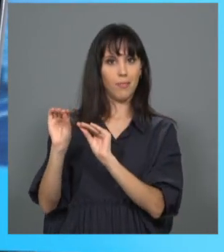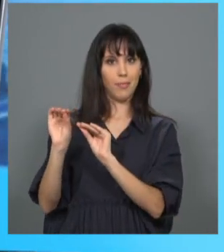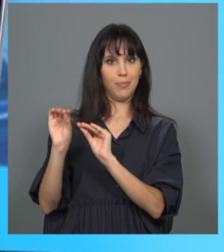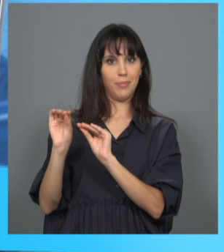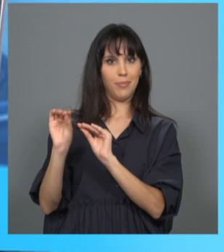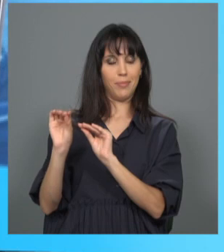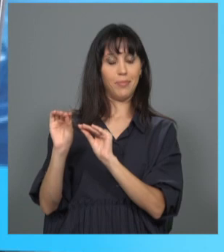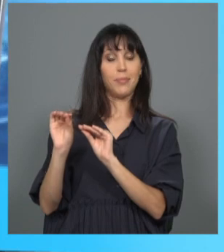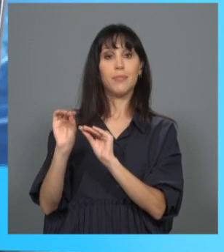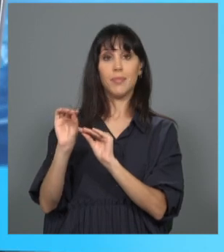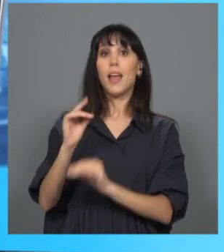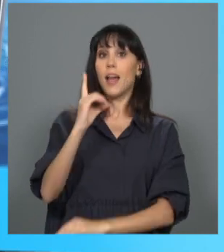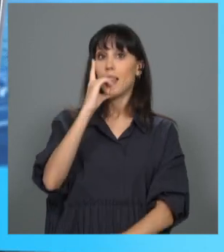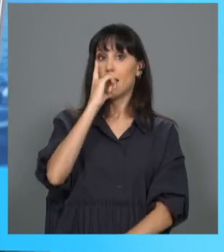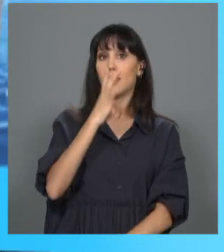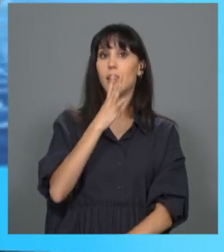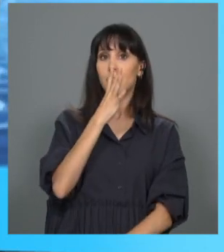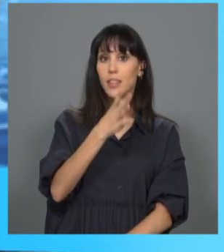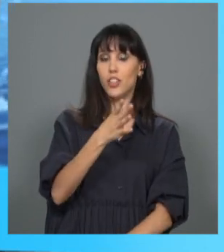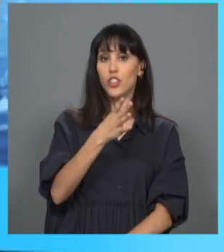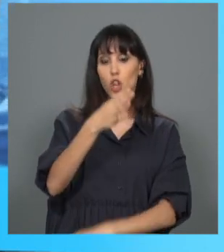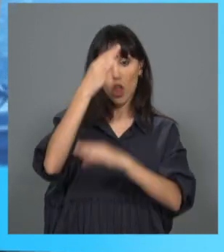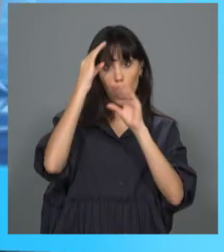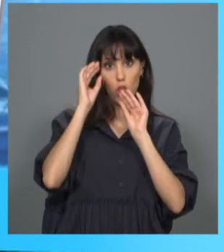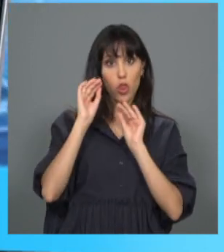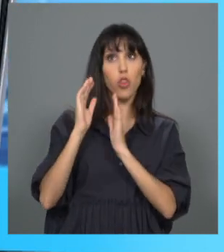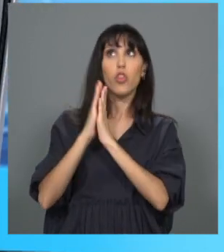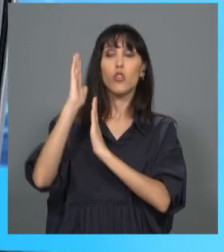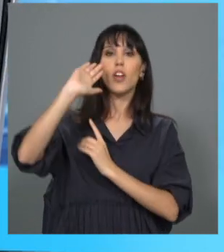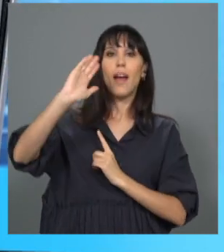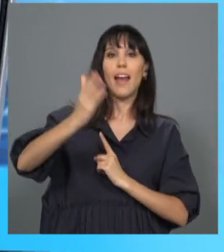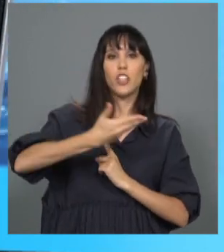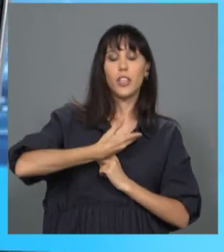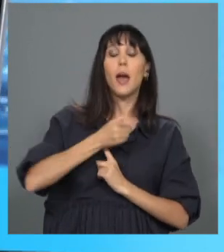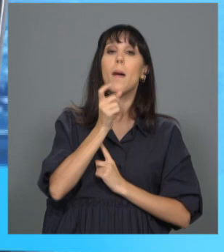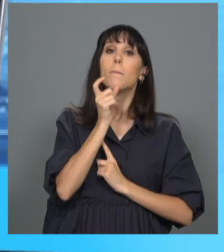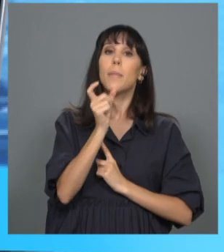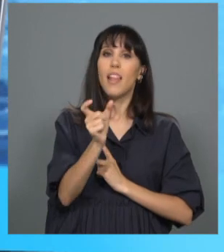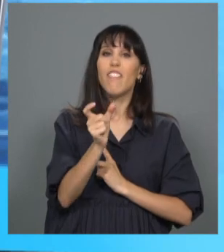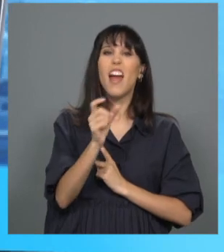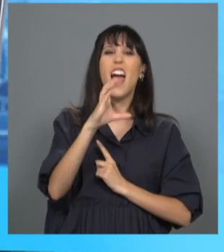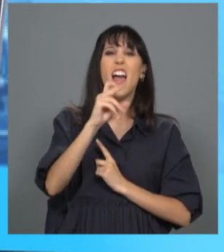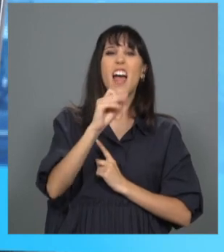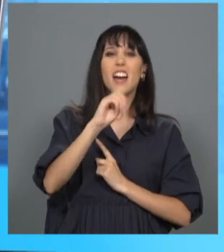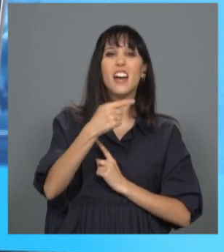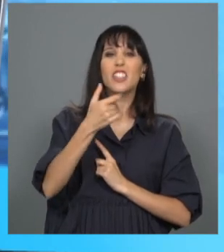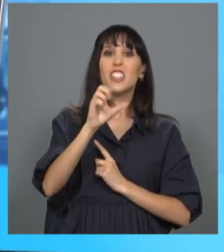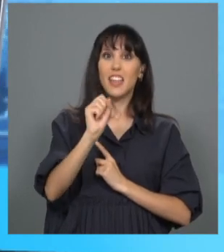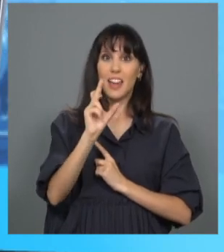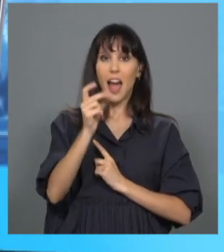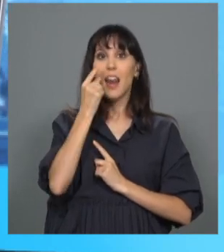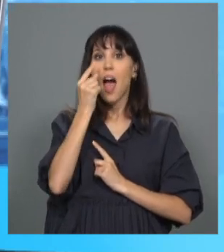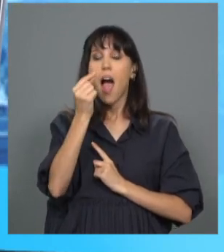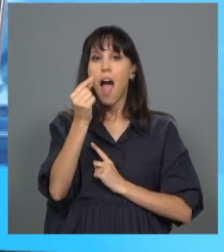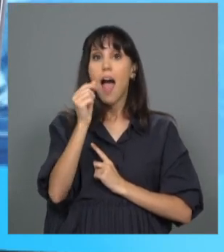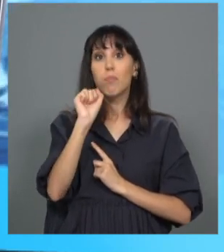Em latim está Dominus castigat, mas o verbo latim castigare significa